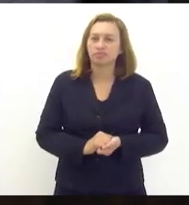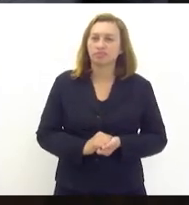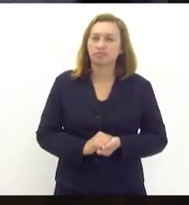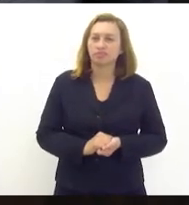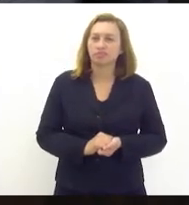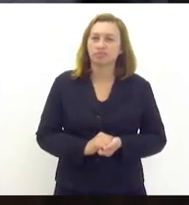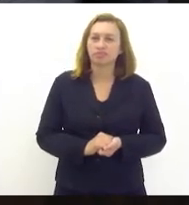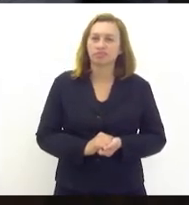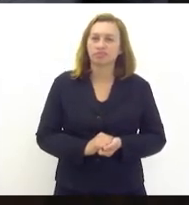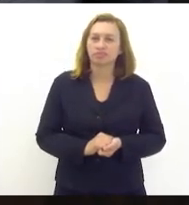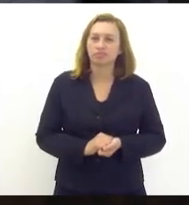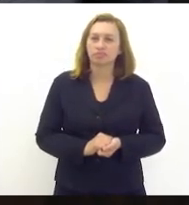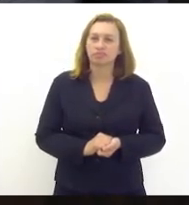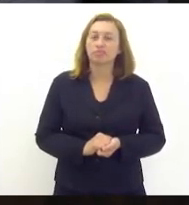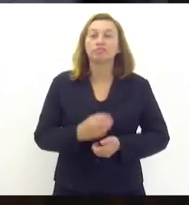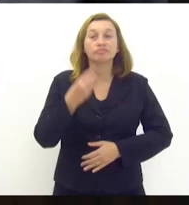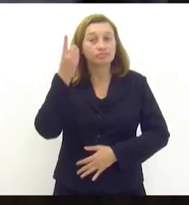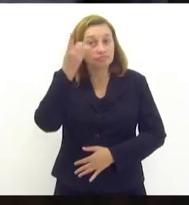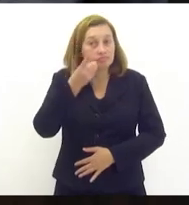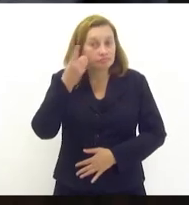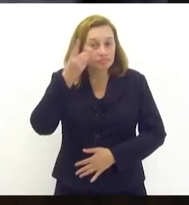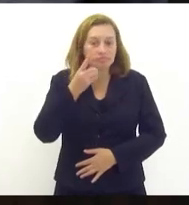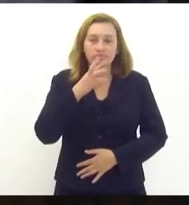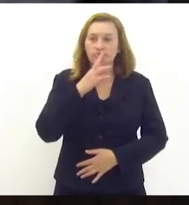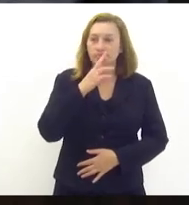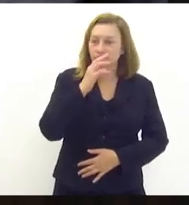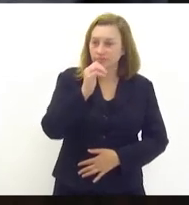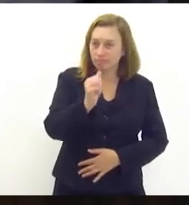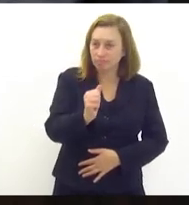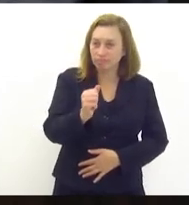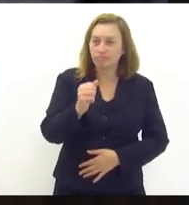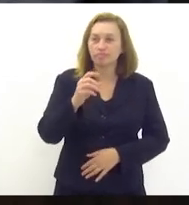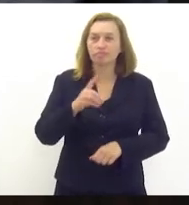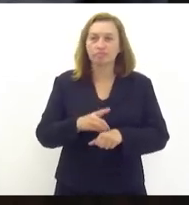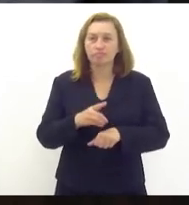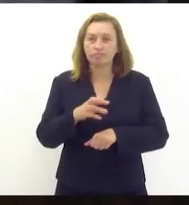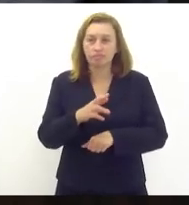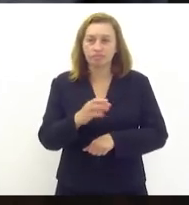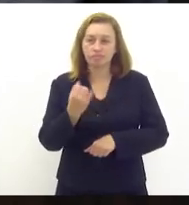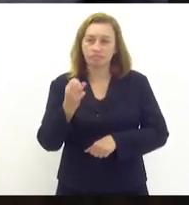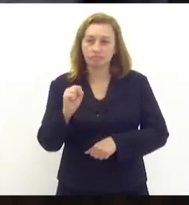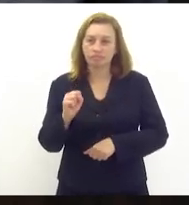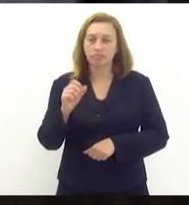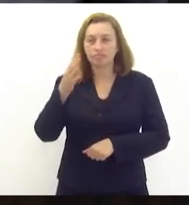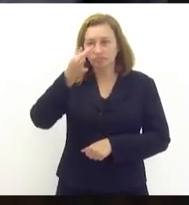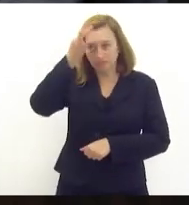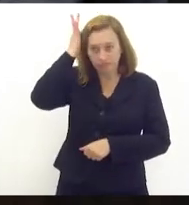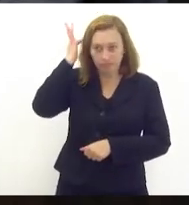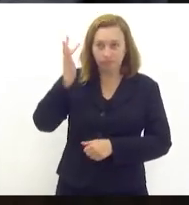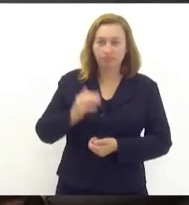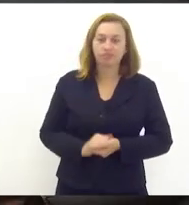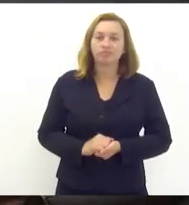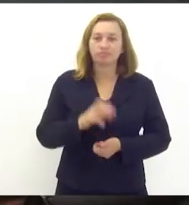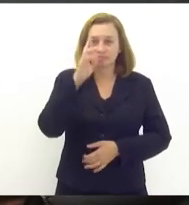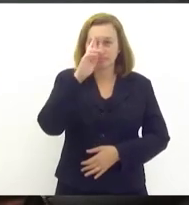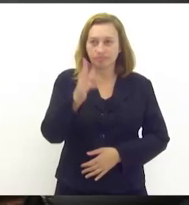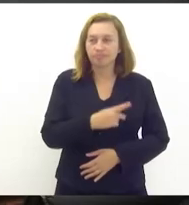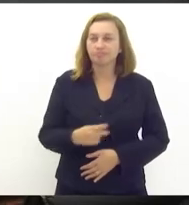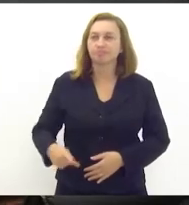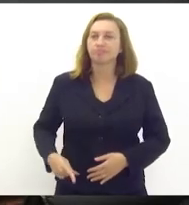nosso nome Deputado Rodrigo Amorim Doutor Serginho Fred Pacheco Presidente